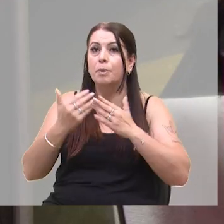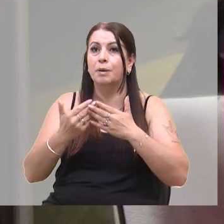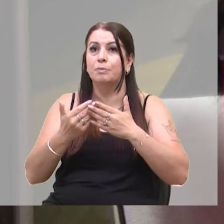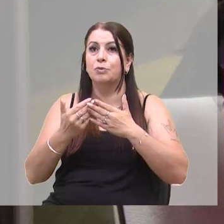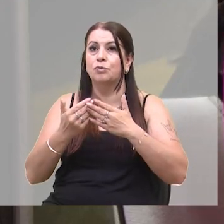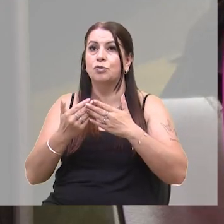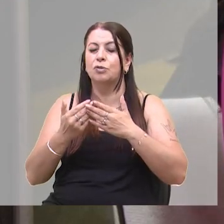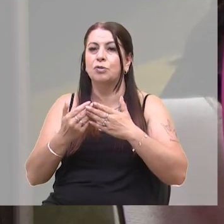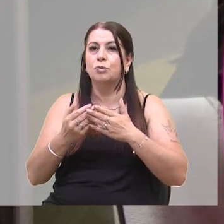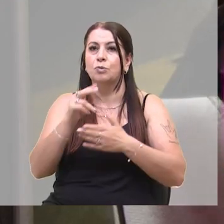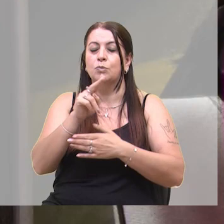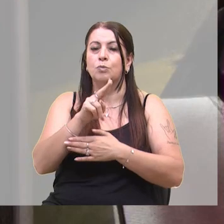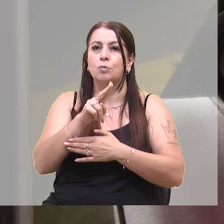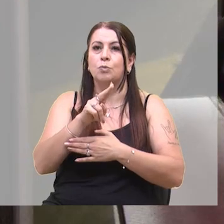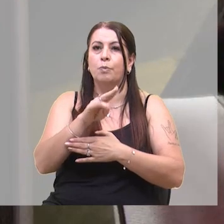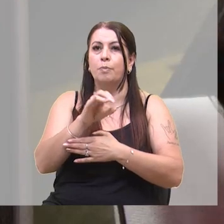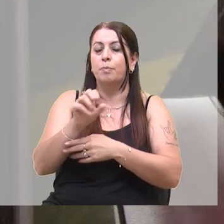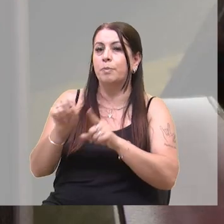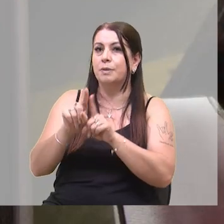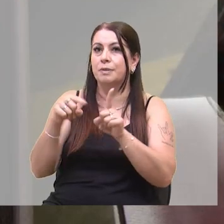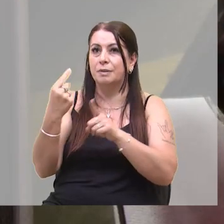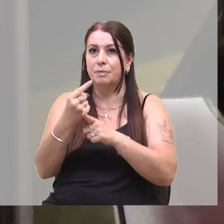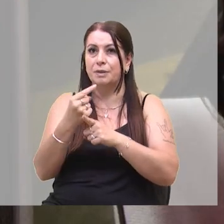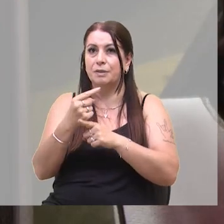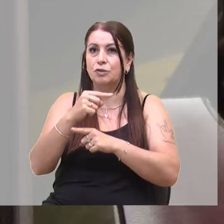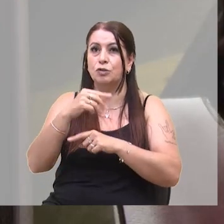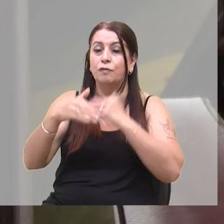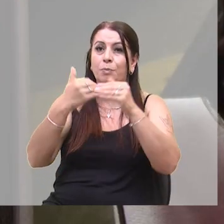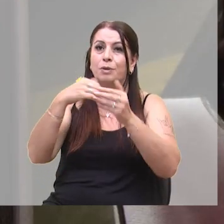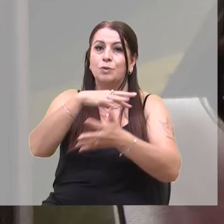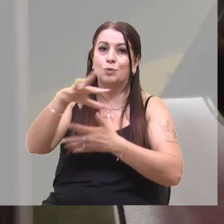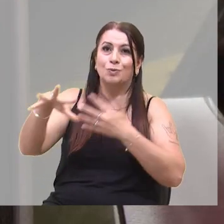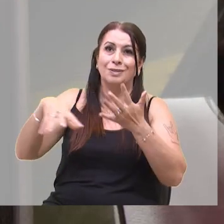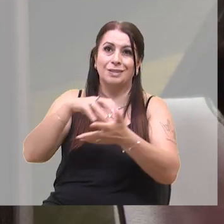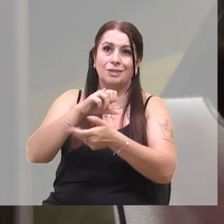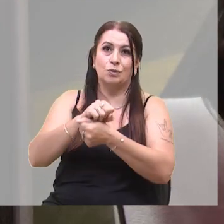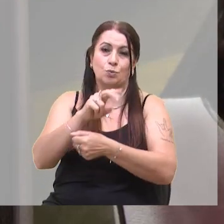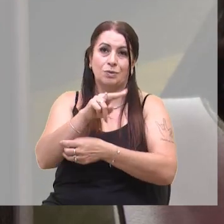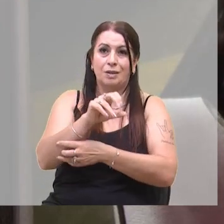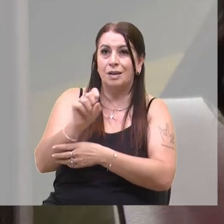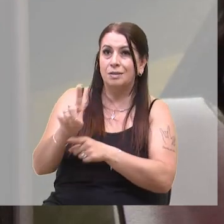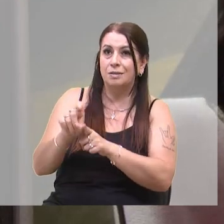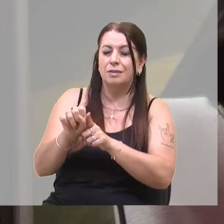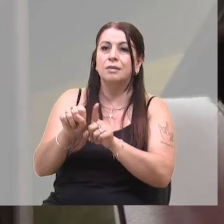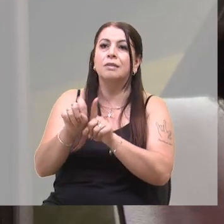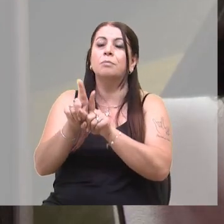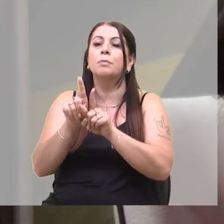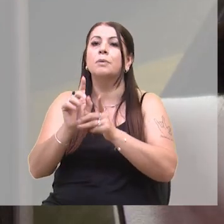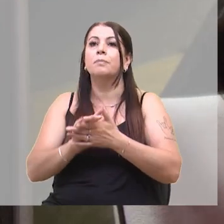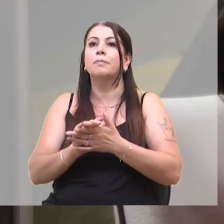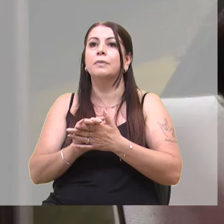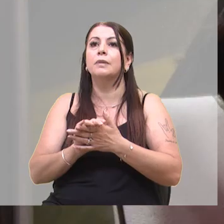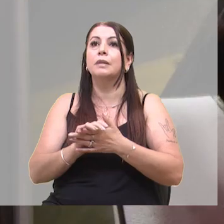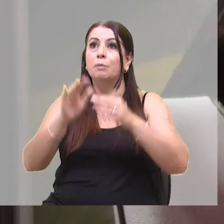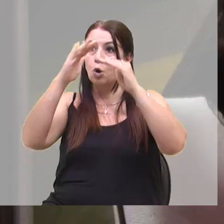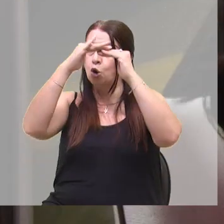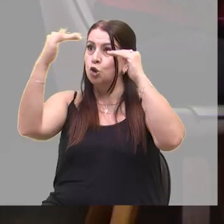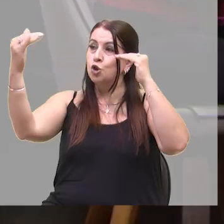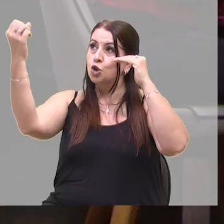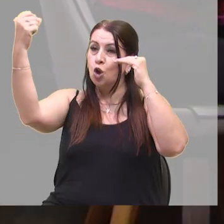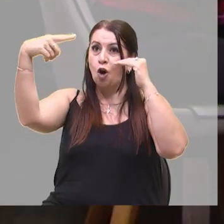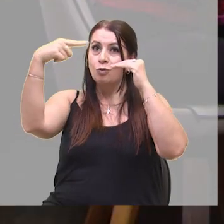por exemplo, implementação dos ODSs, dos Objetivos de Desenvolvimento Sustentável, de uma forma mais clara. Bom,